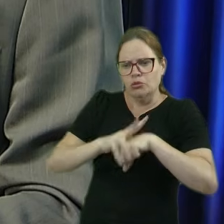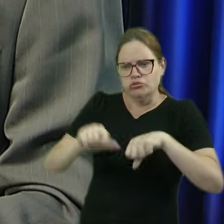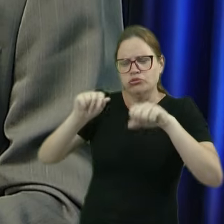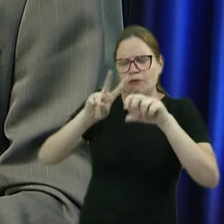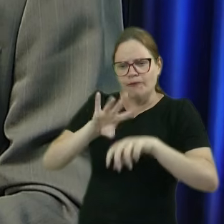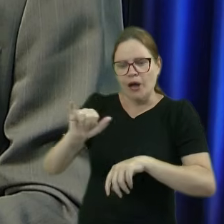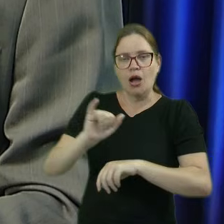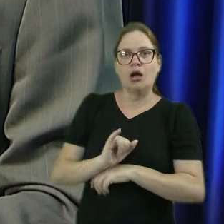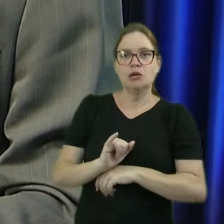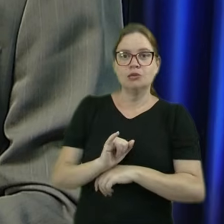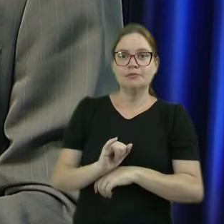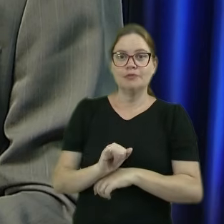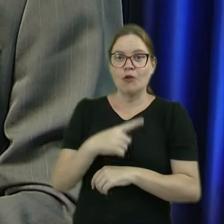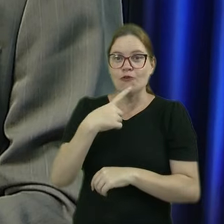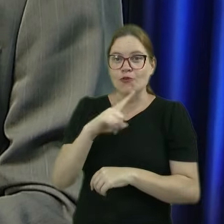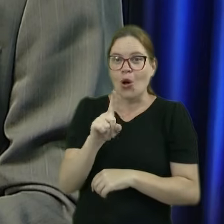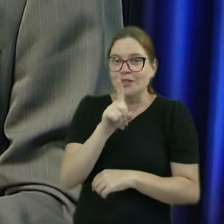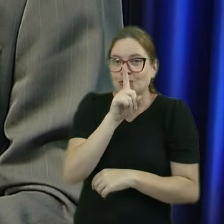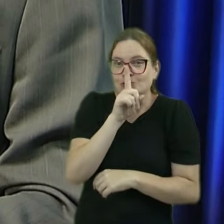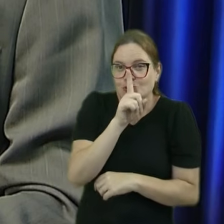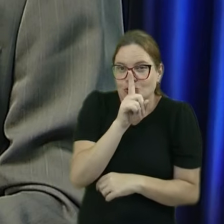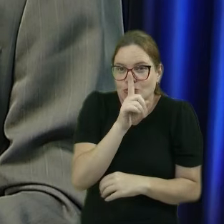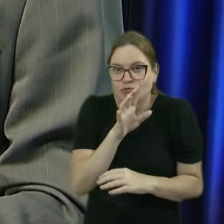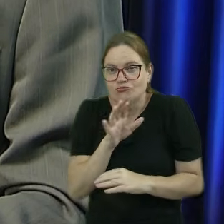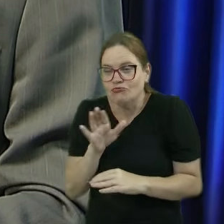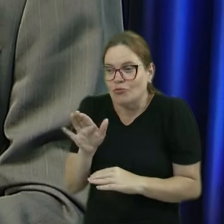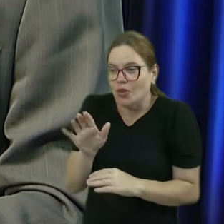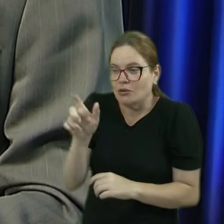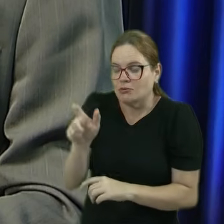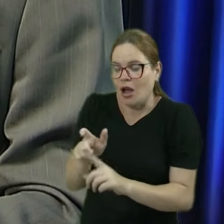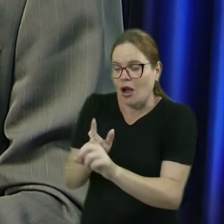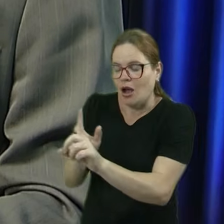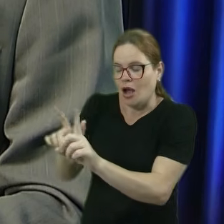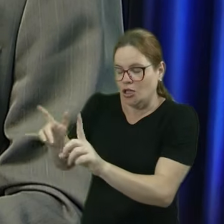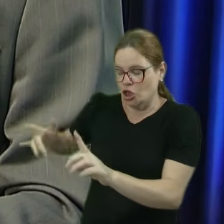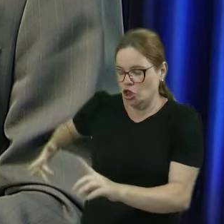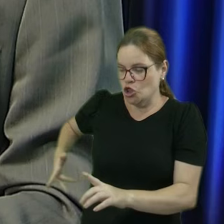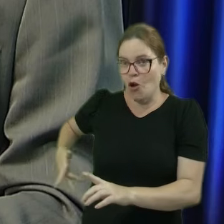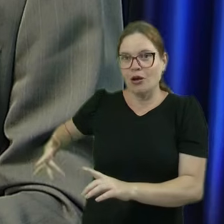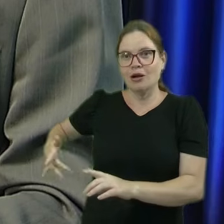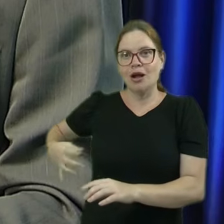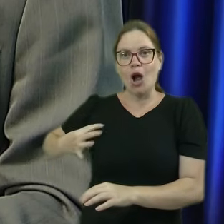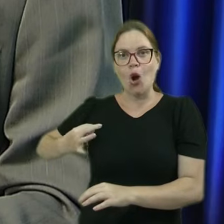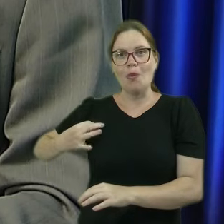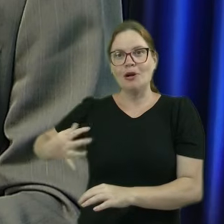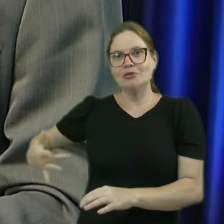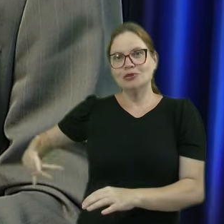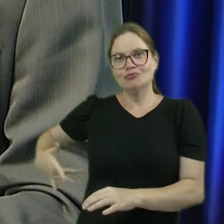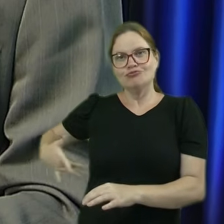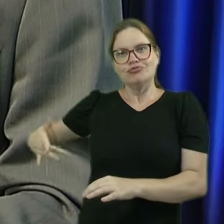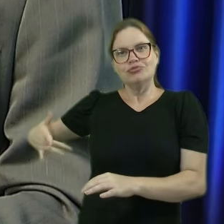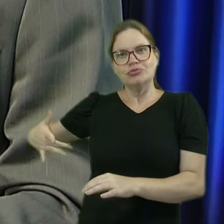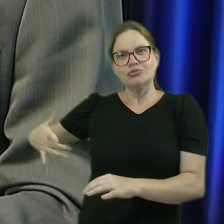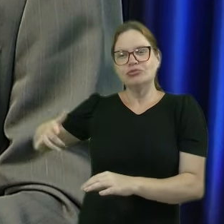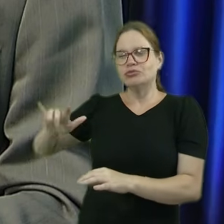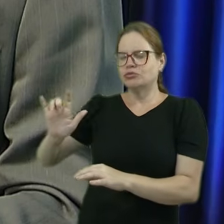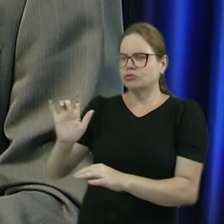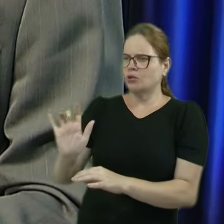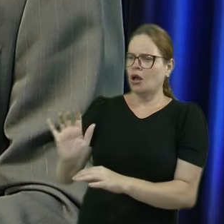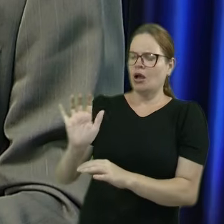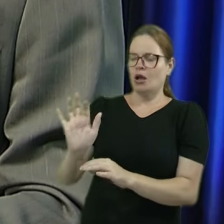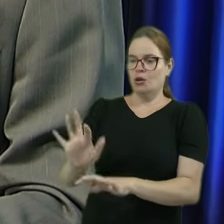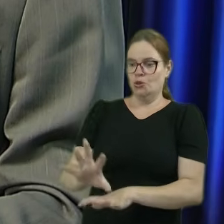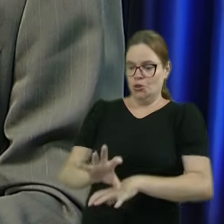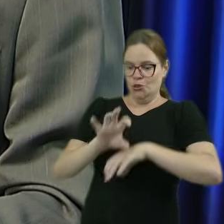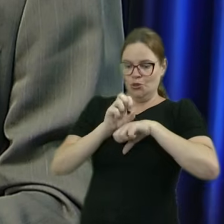tocou nos vestidos de Jesus e foi curada. Nós vamos aqui com os companheiros